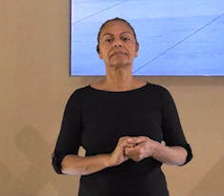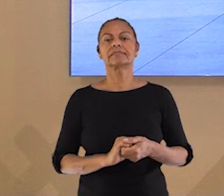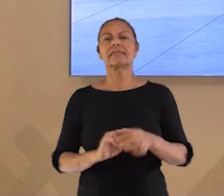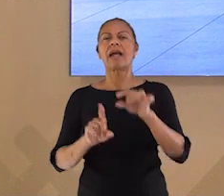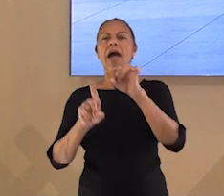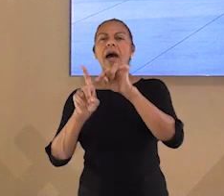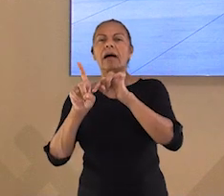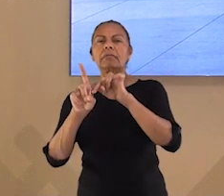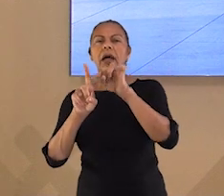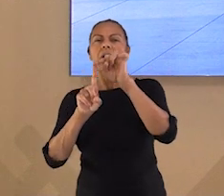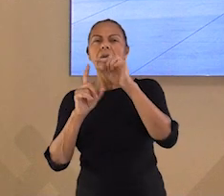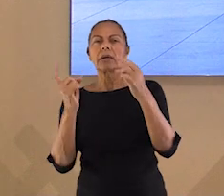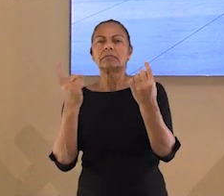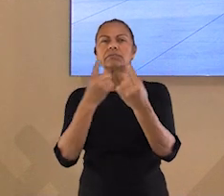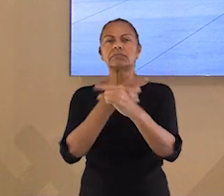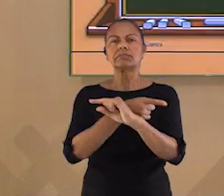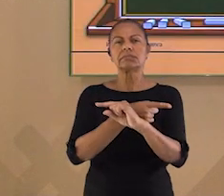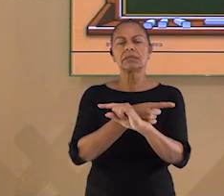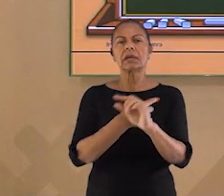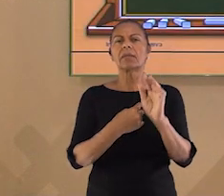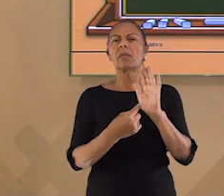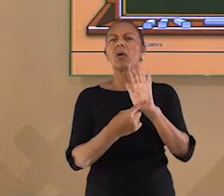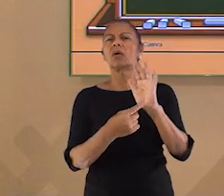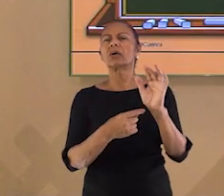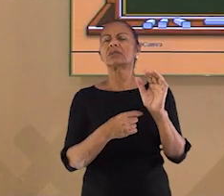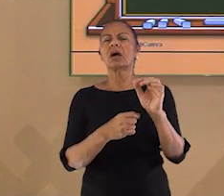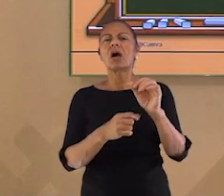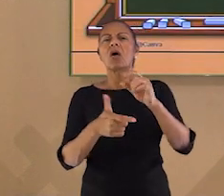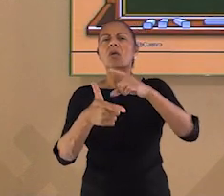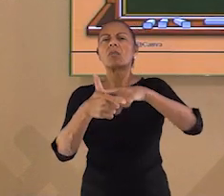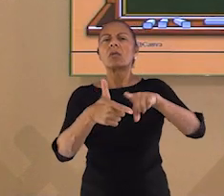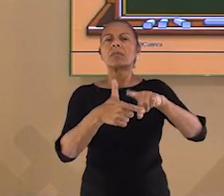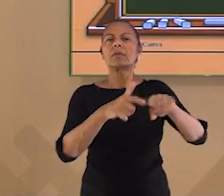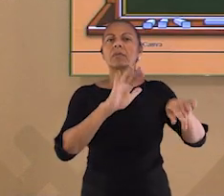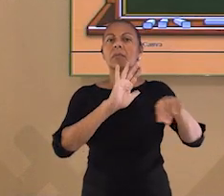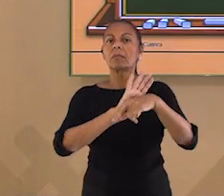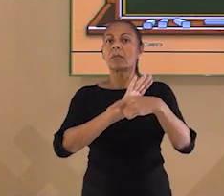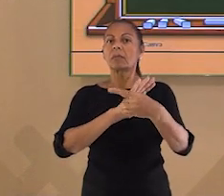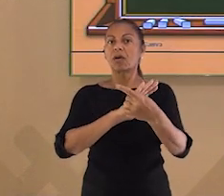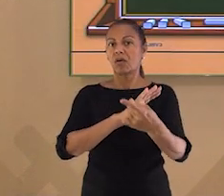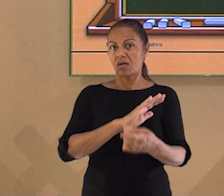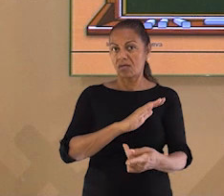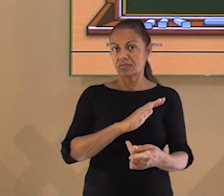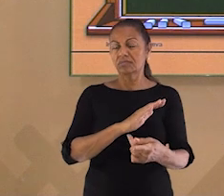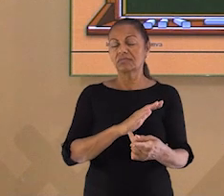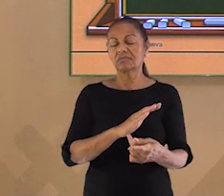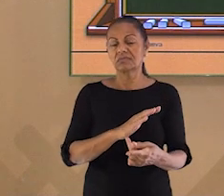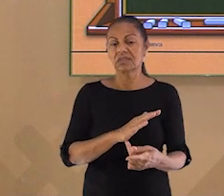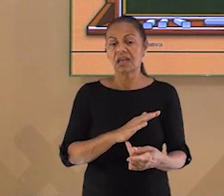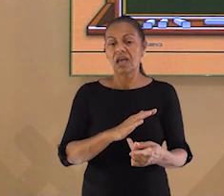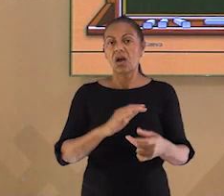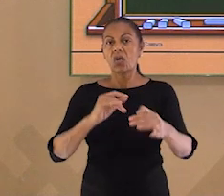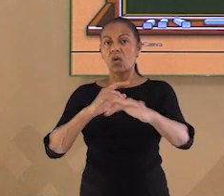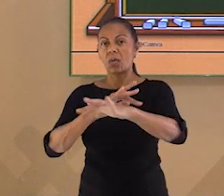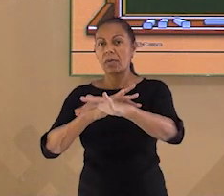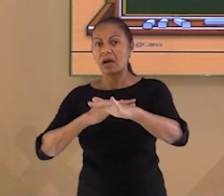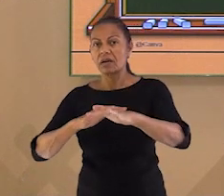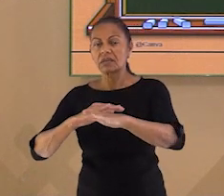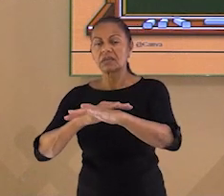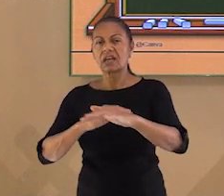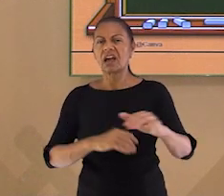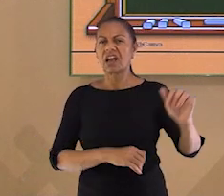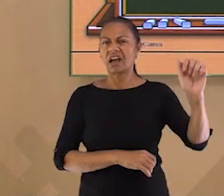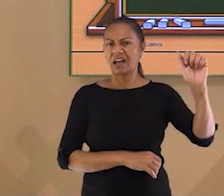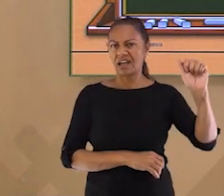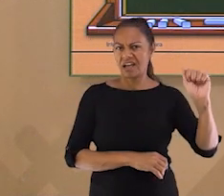hoje. Vamos então para a nossa primeira questão. A primeira questão é o seguinte: a inversão térmica ela é